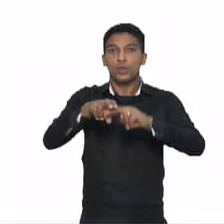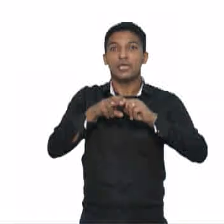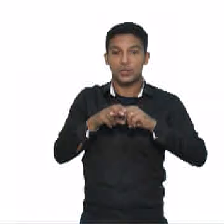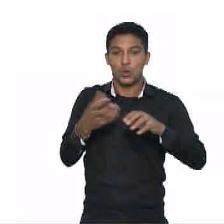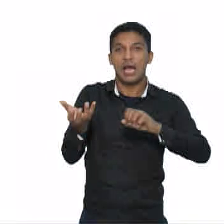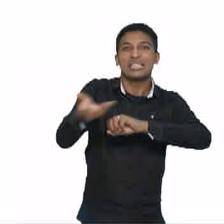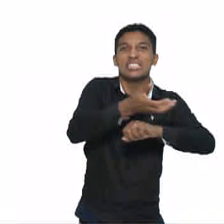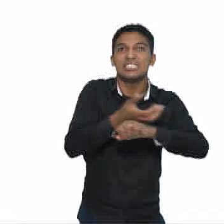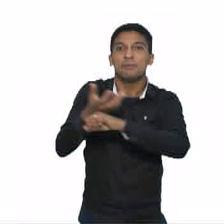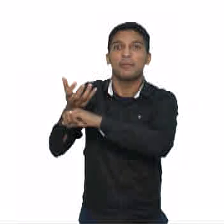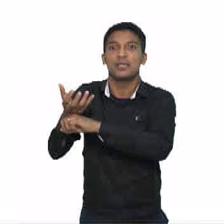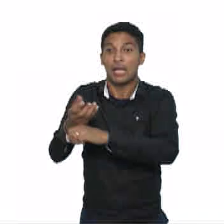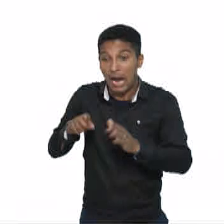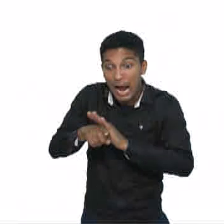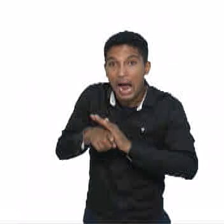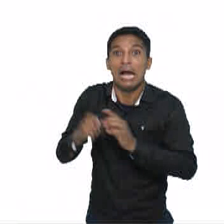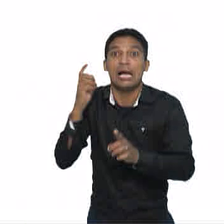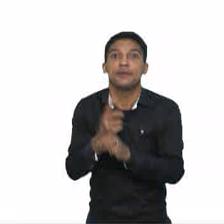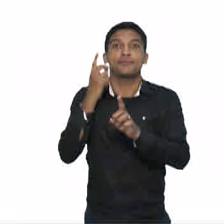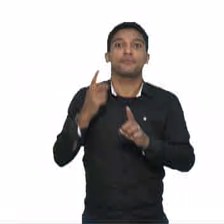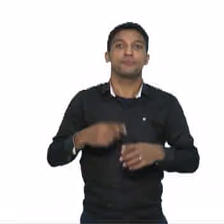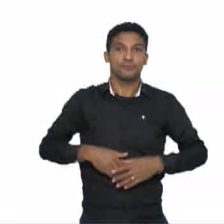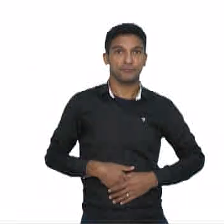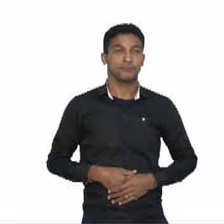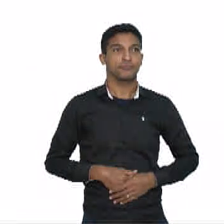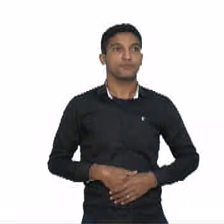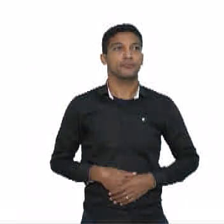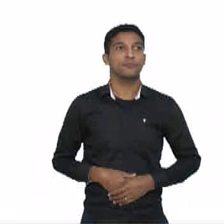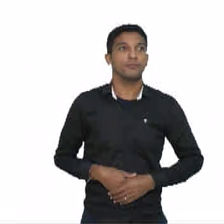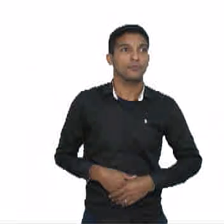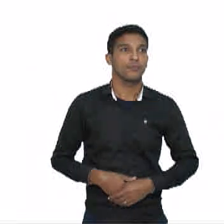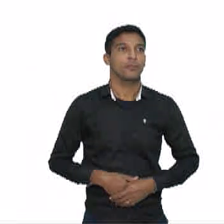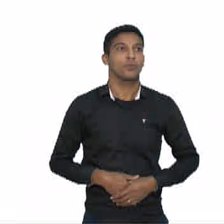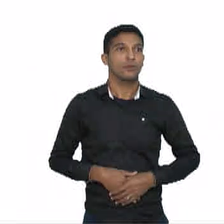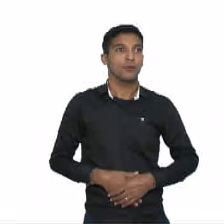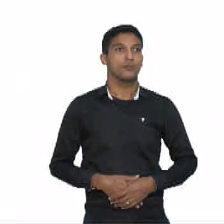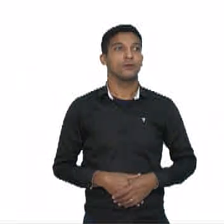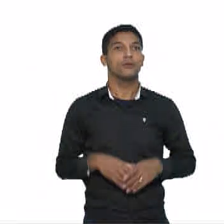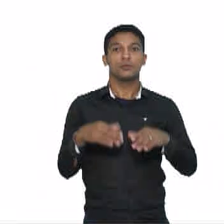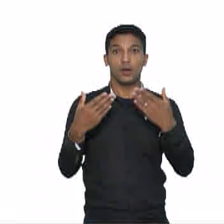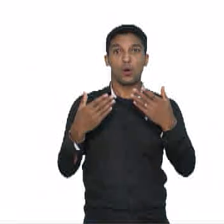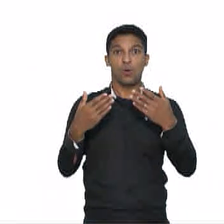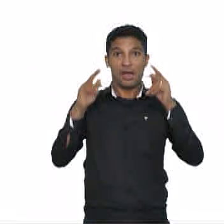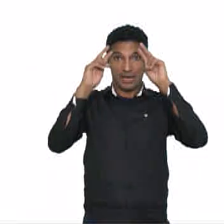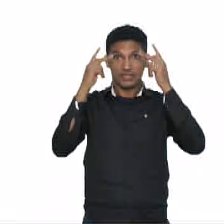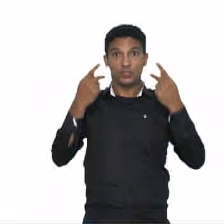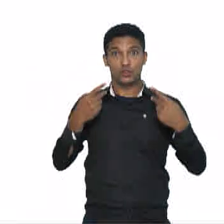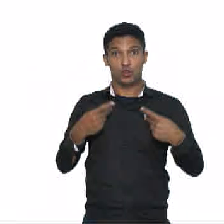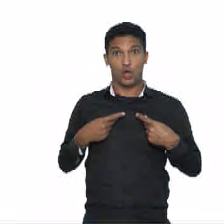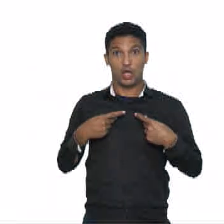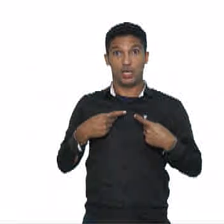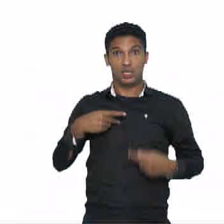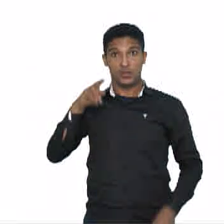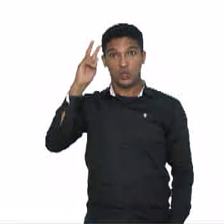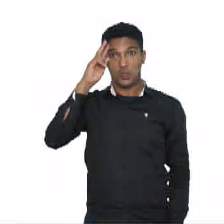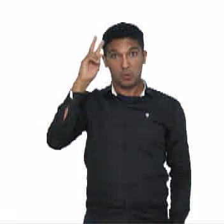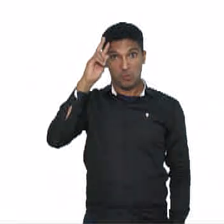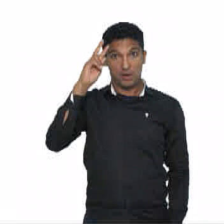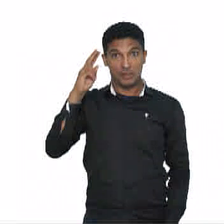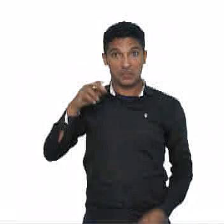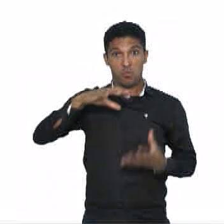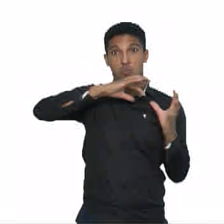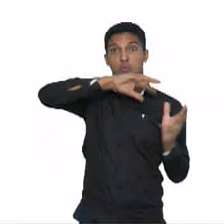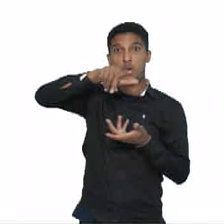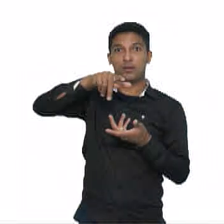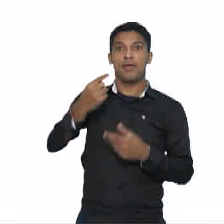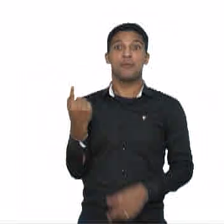disso, pode ser considerado como um dos processos mais importantes relacionados com a história do ser humano no planeta, por ter permitido ao ser humano